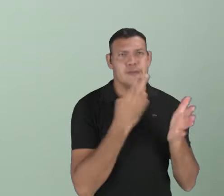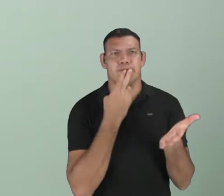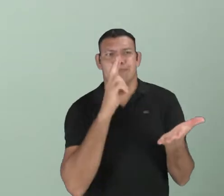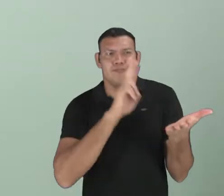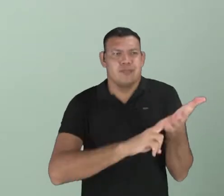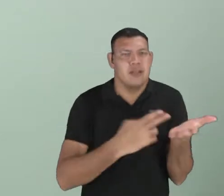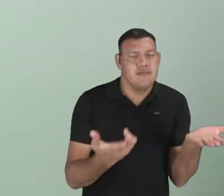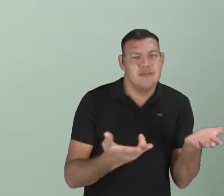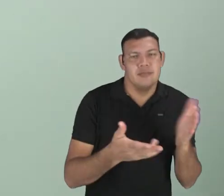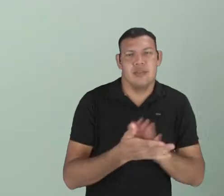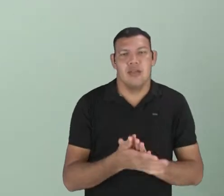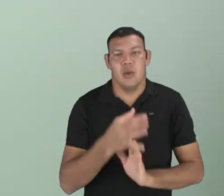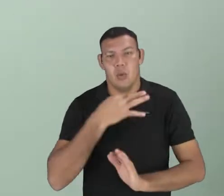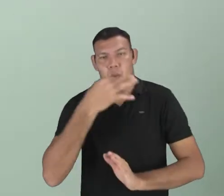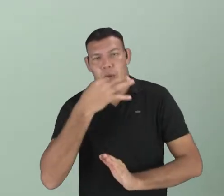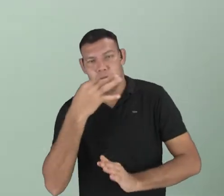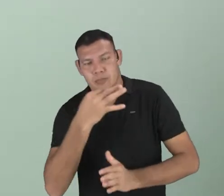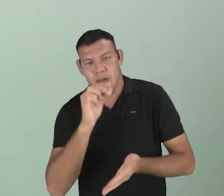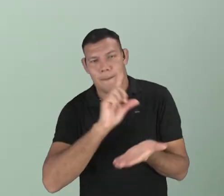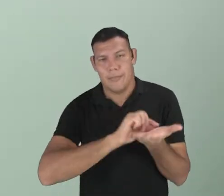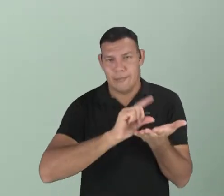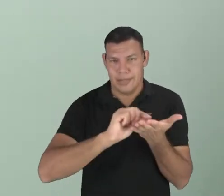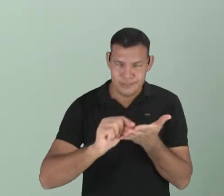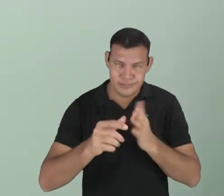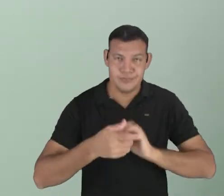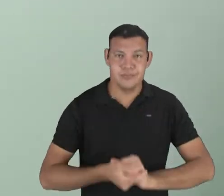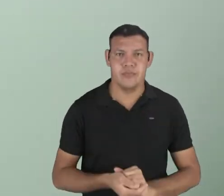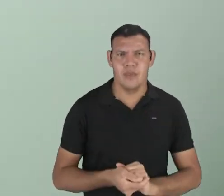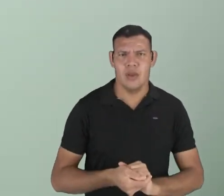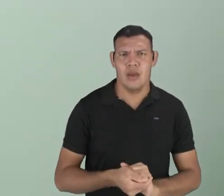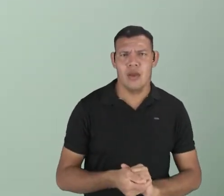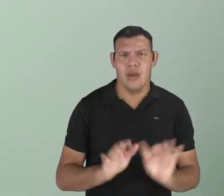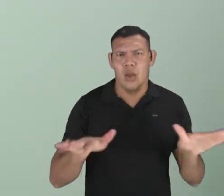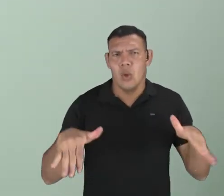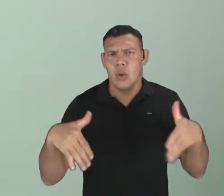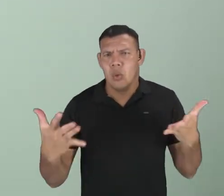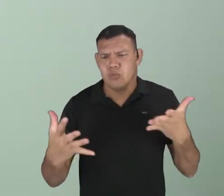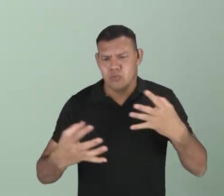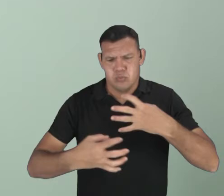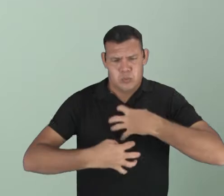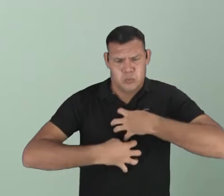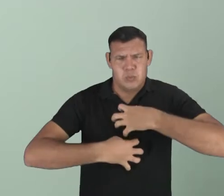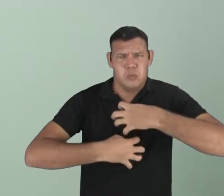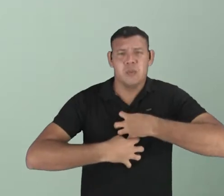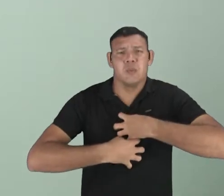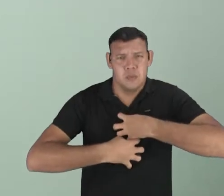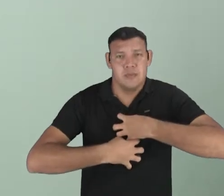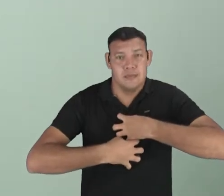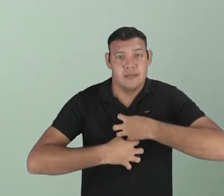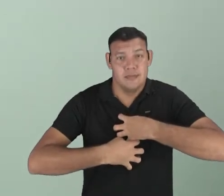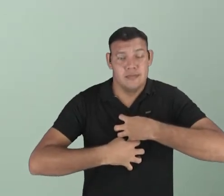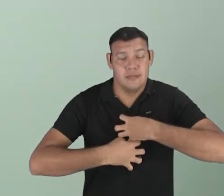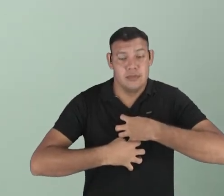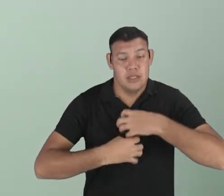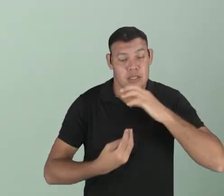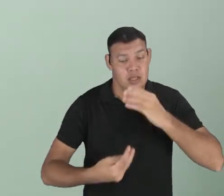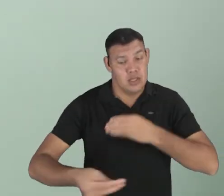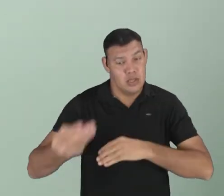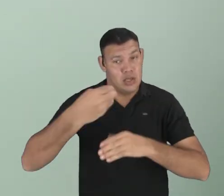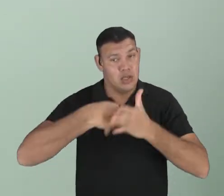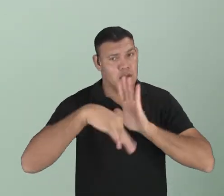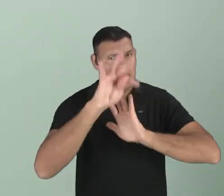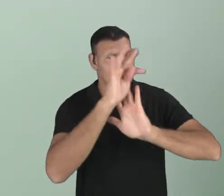um artigo de opinião, escreveu um texto. E aí, qual é a intenção existente dentro desse texto? A